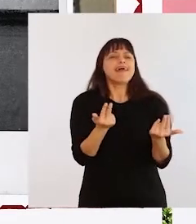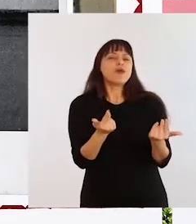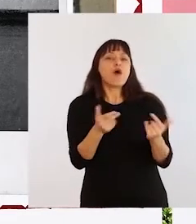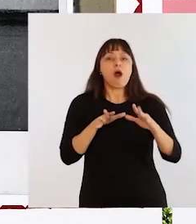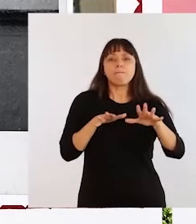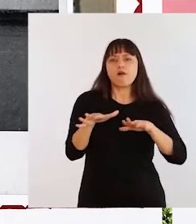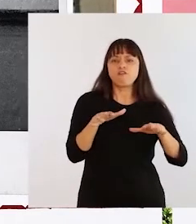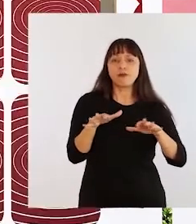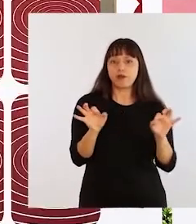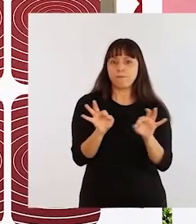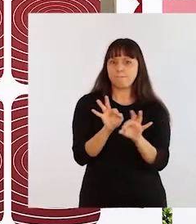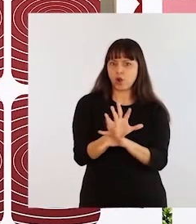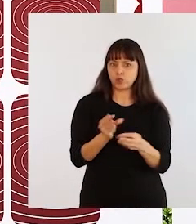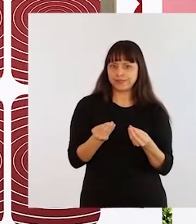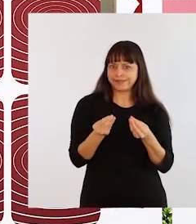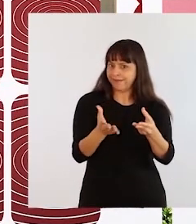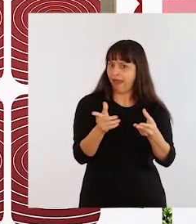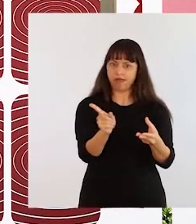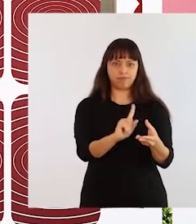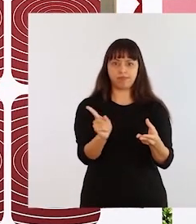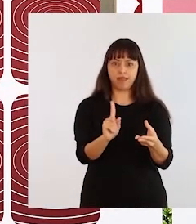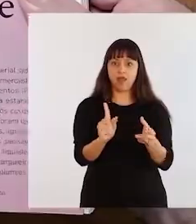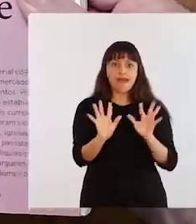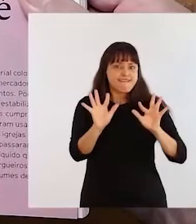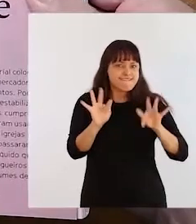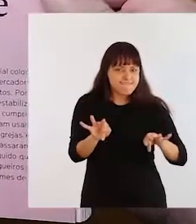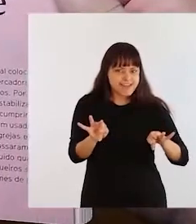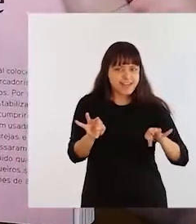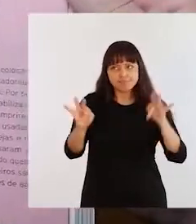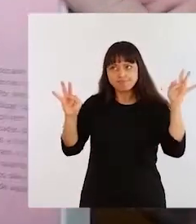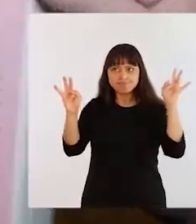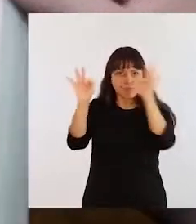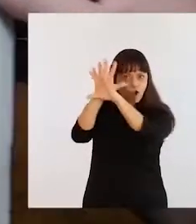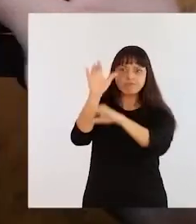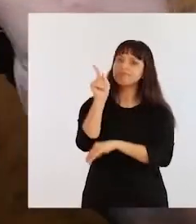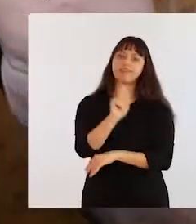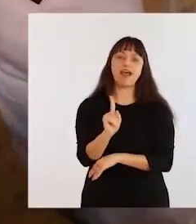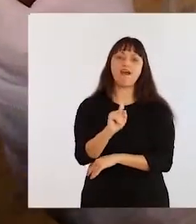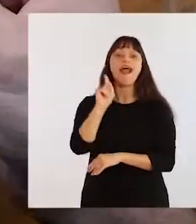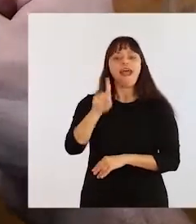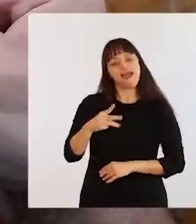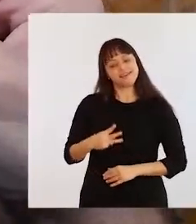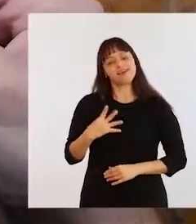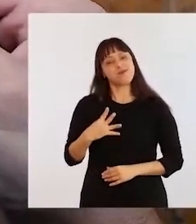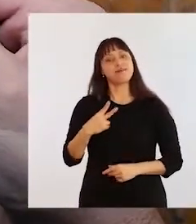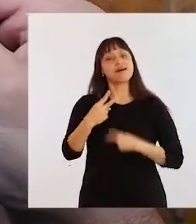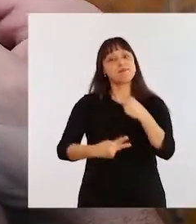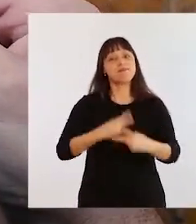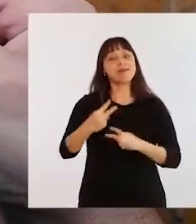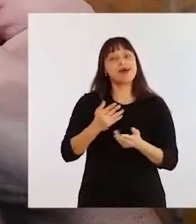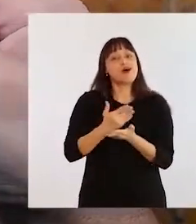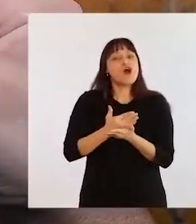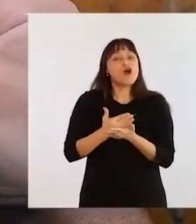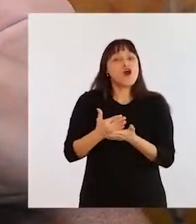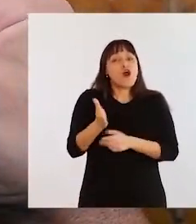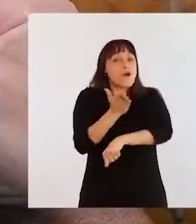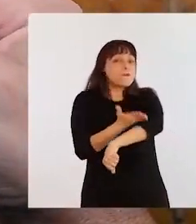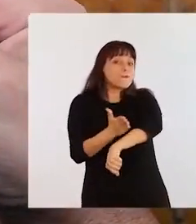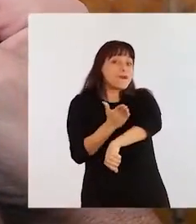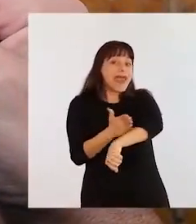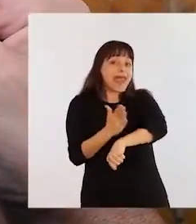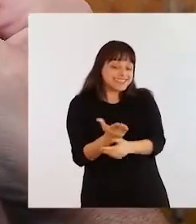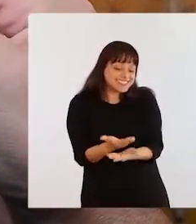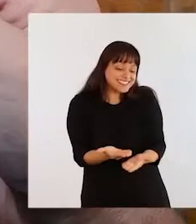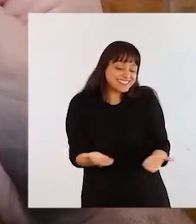mas ensaiam a 34ª Bienal. Eles são uma trama inacabada de relações que se abre agora para aquelas que cada leitor